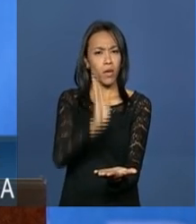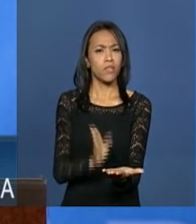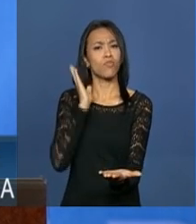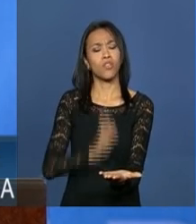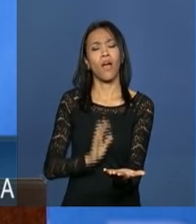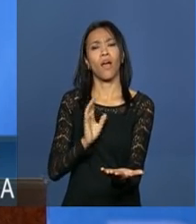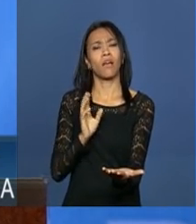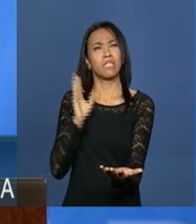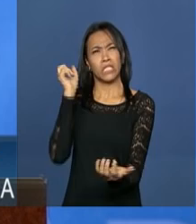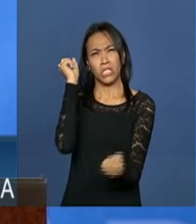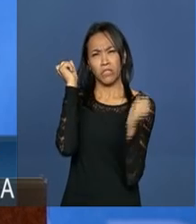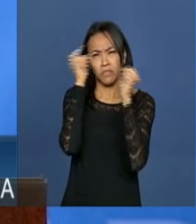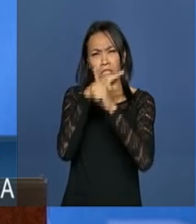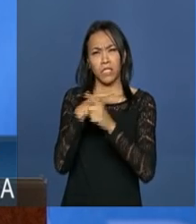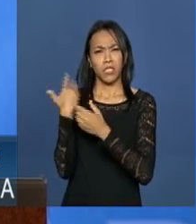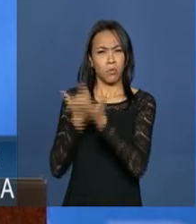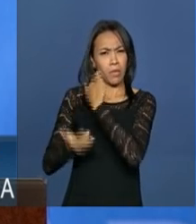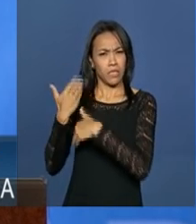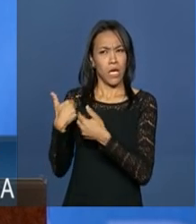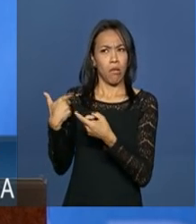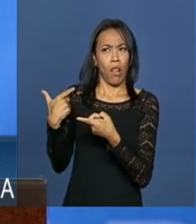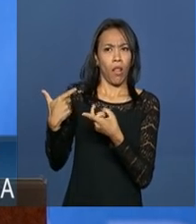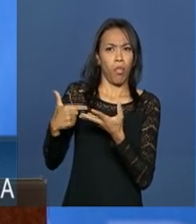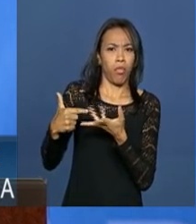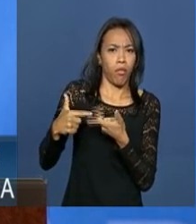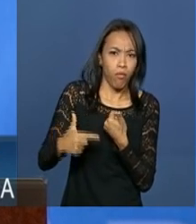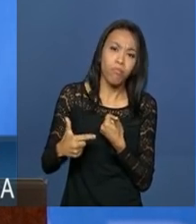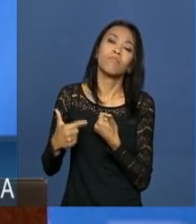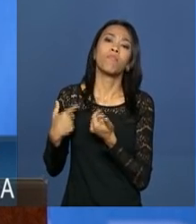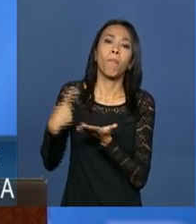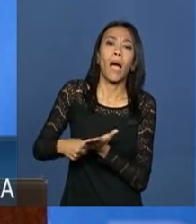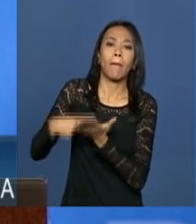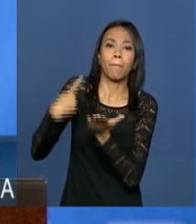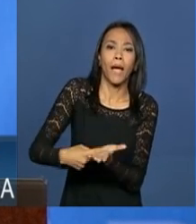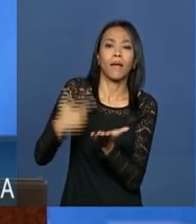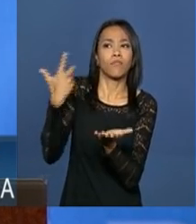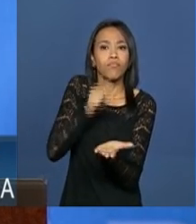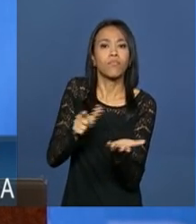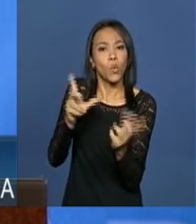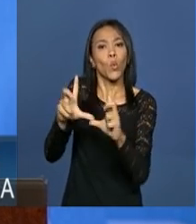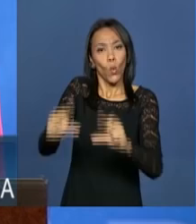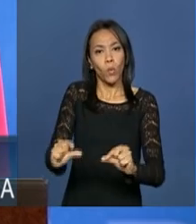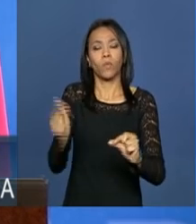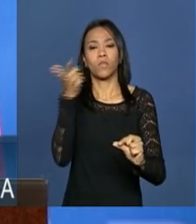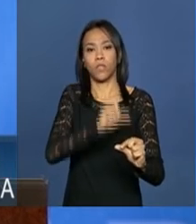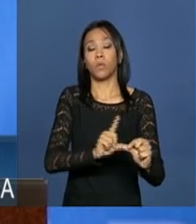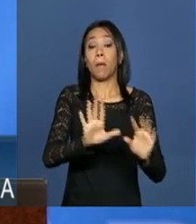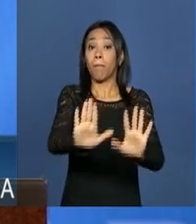superou momentos difíceis fazendo pactos. Mas nenhum pacto ou